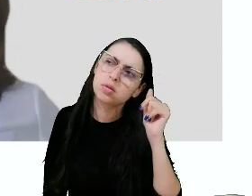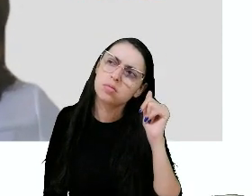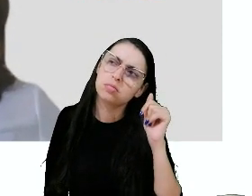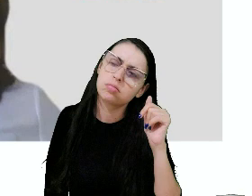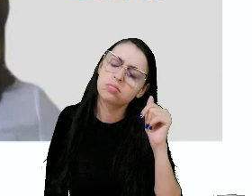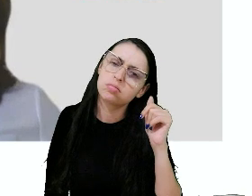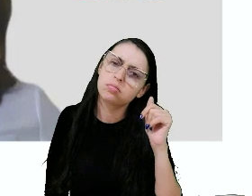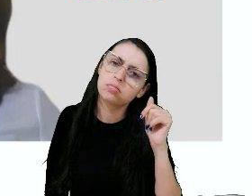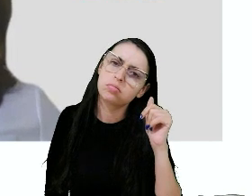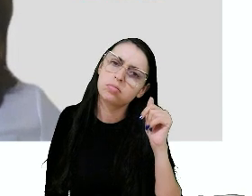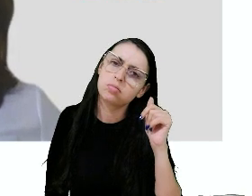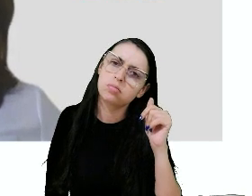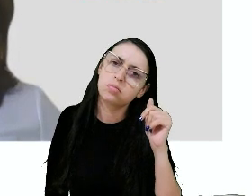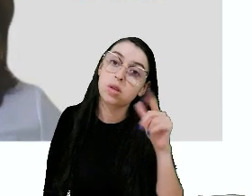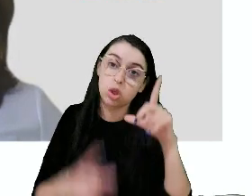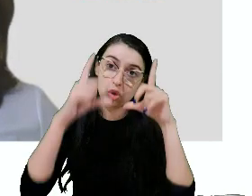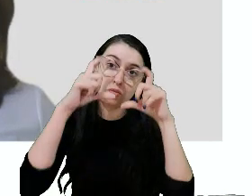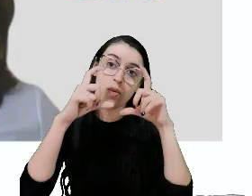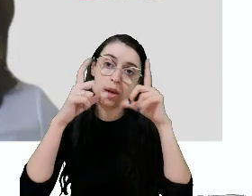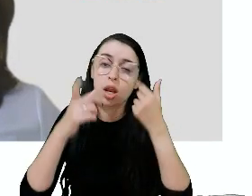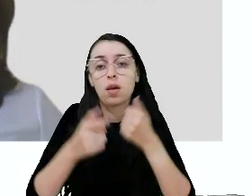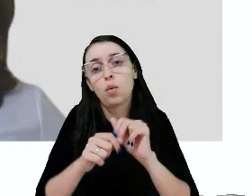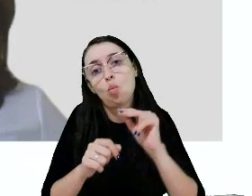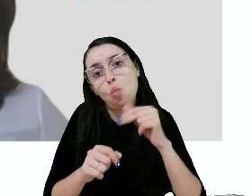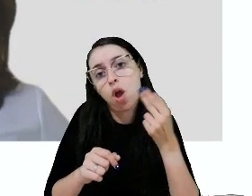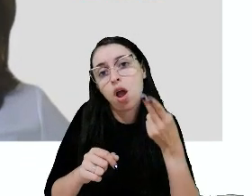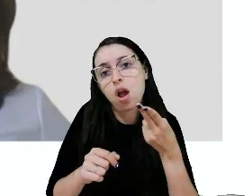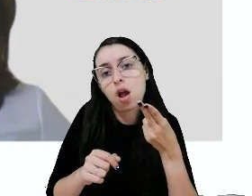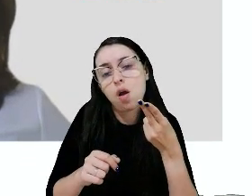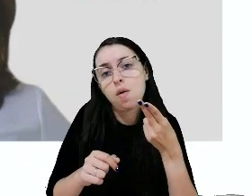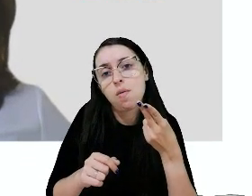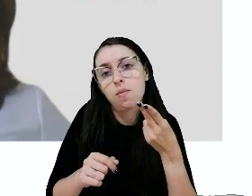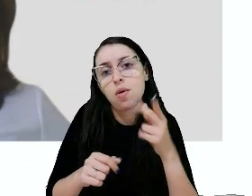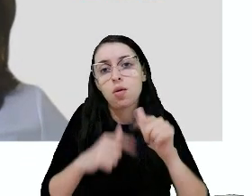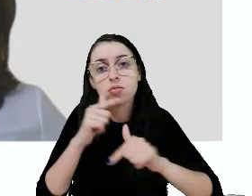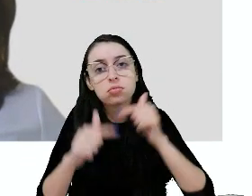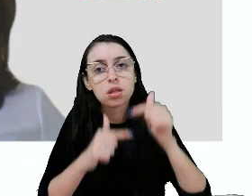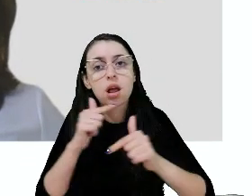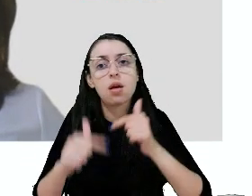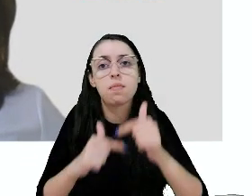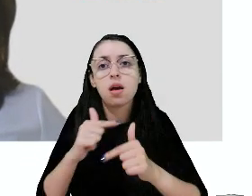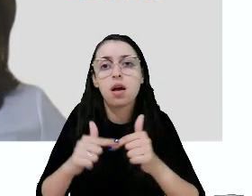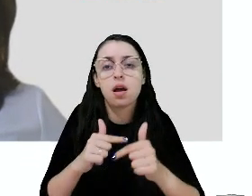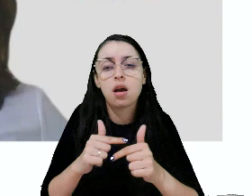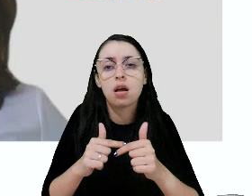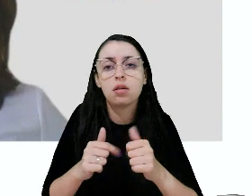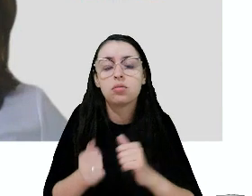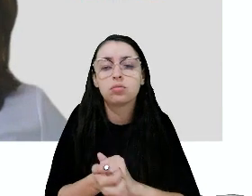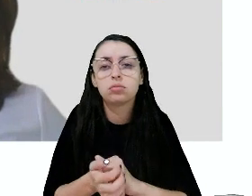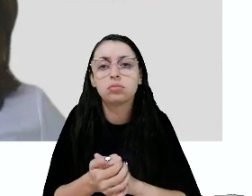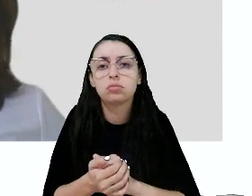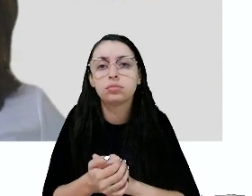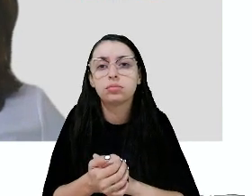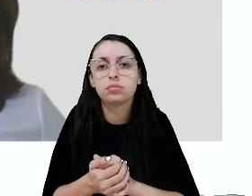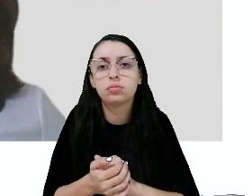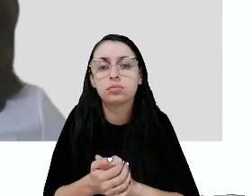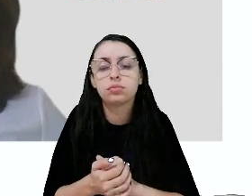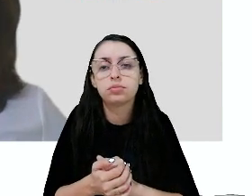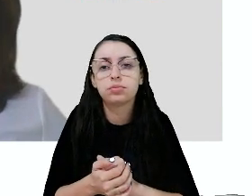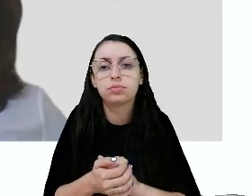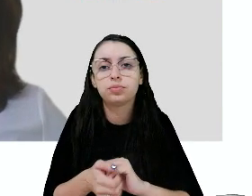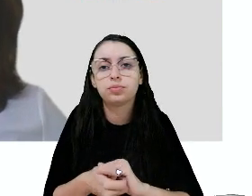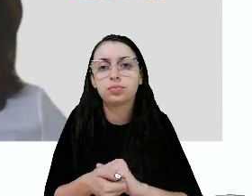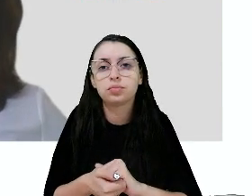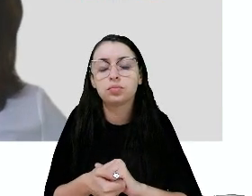é? Sejam em relação à fotografia, seja em relação ao trabalho no Gerando